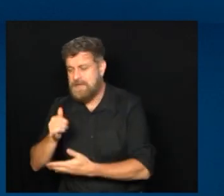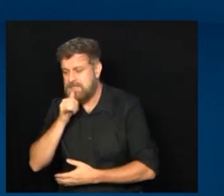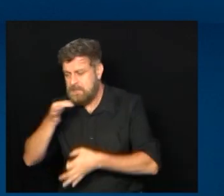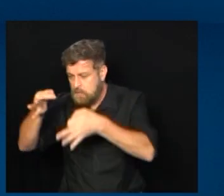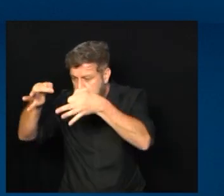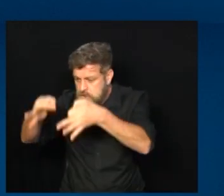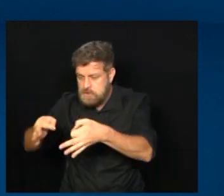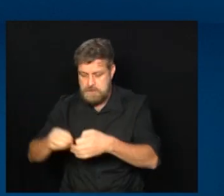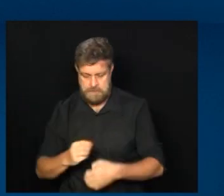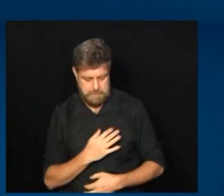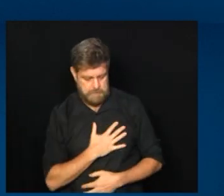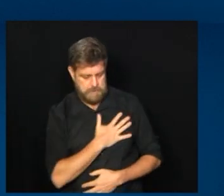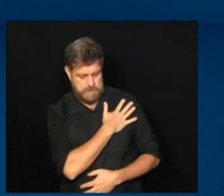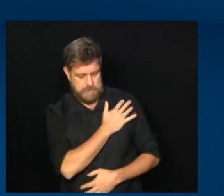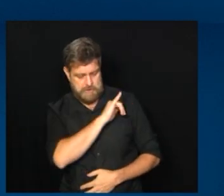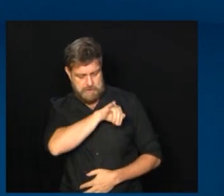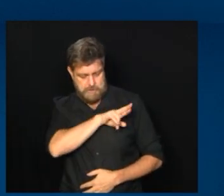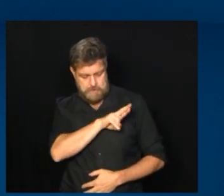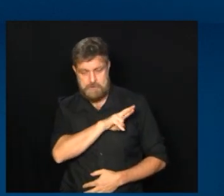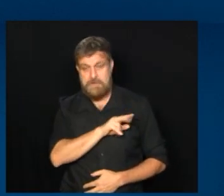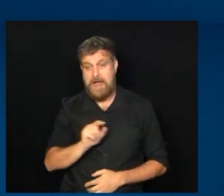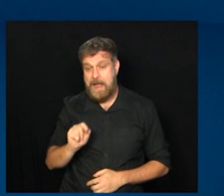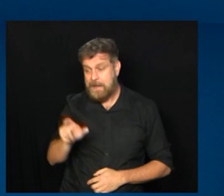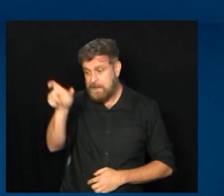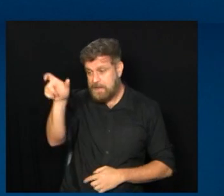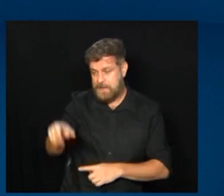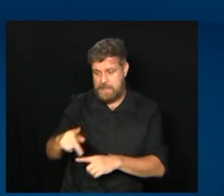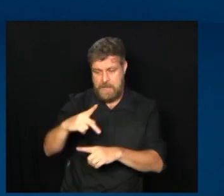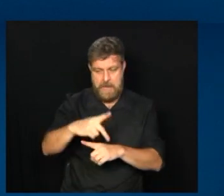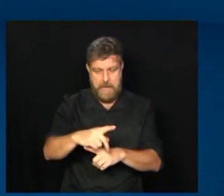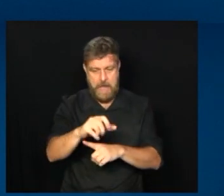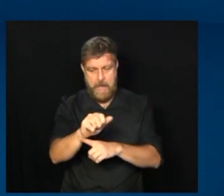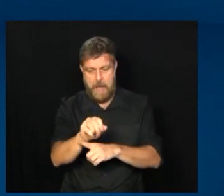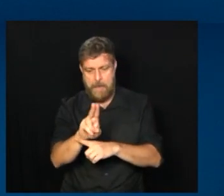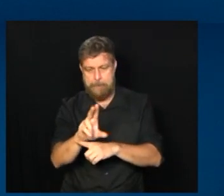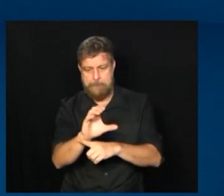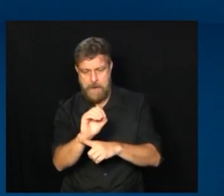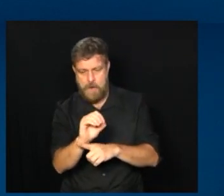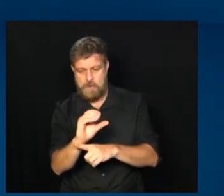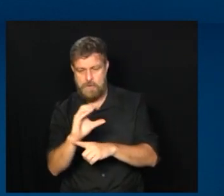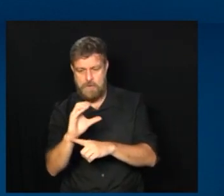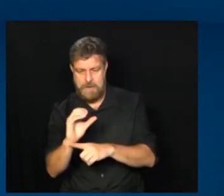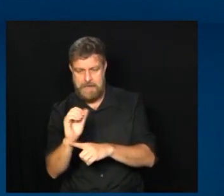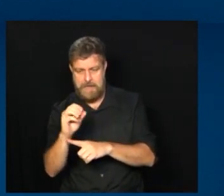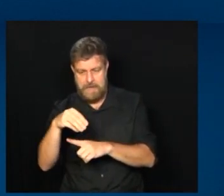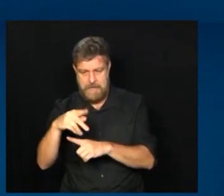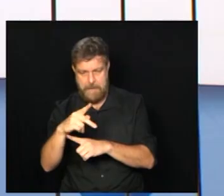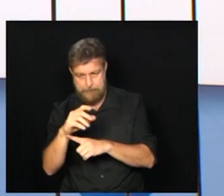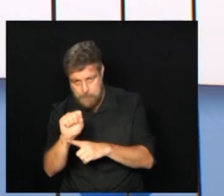Digno General Nelson Santini Júnior a Paulo Henrique Martinelli de Campos Matos.